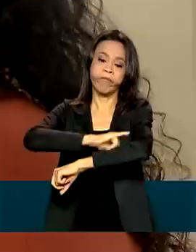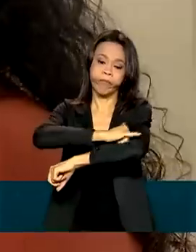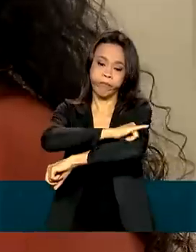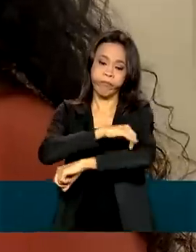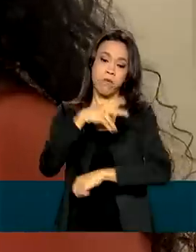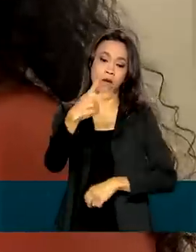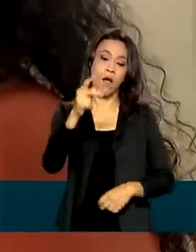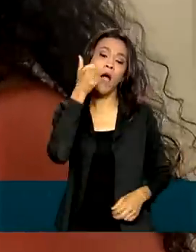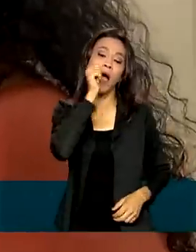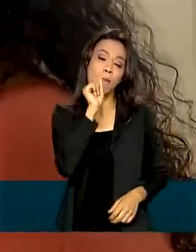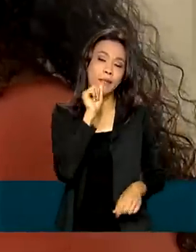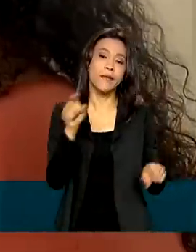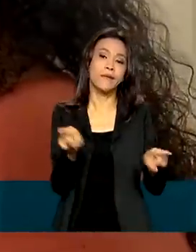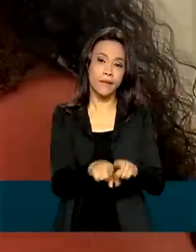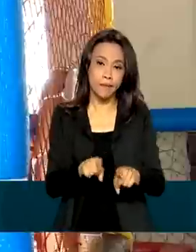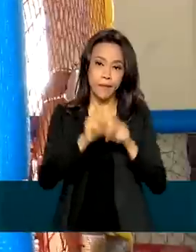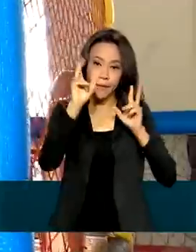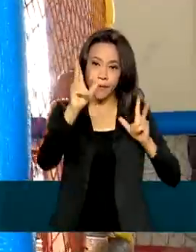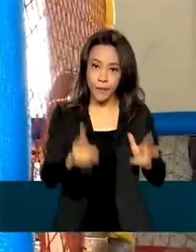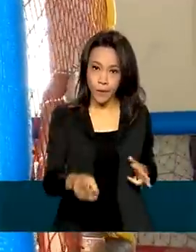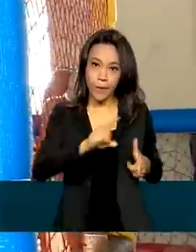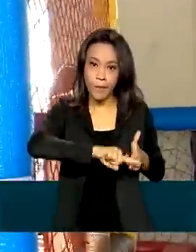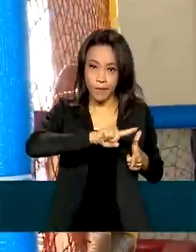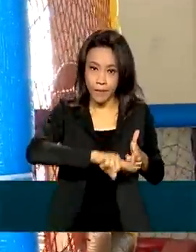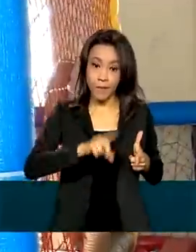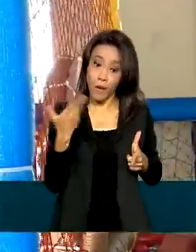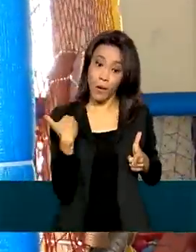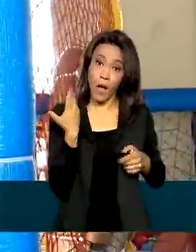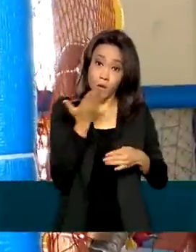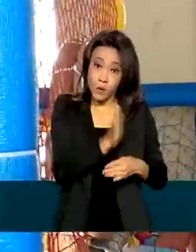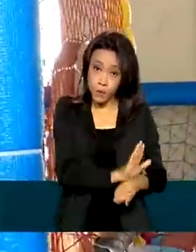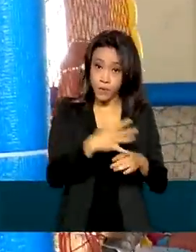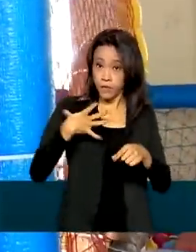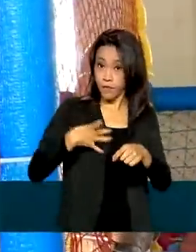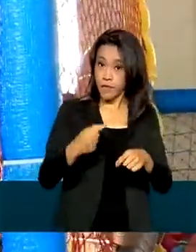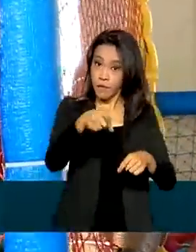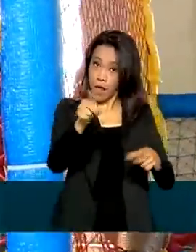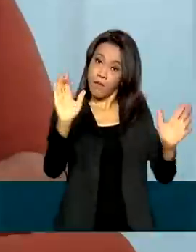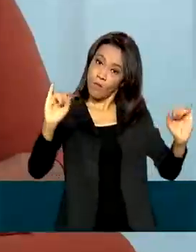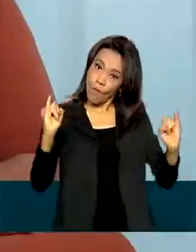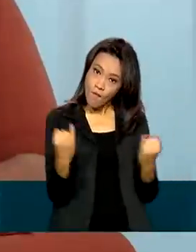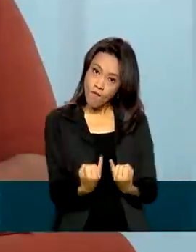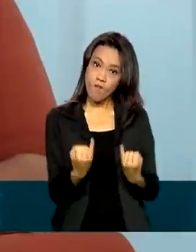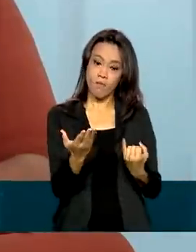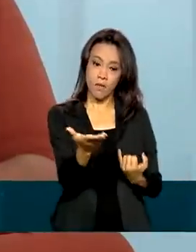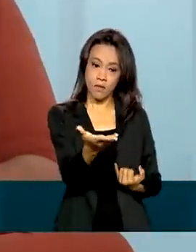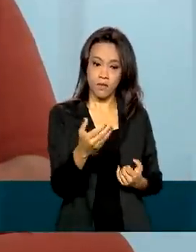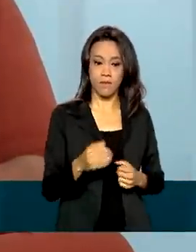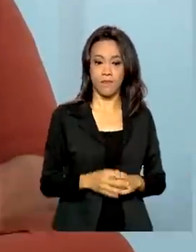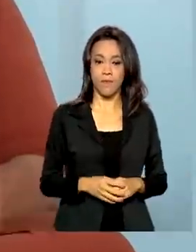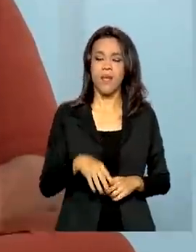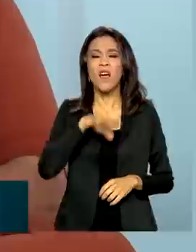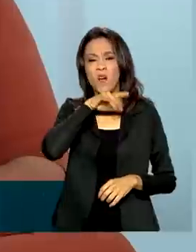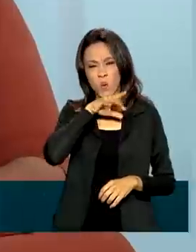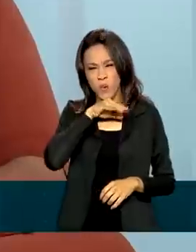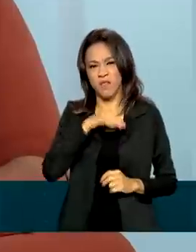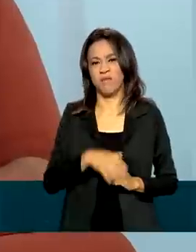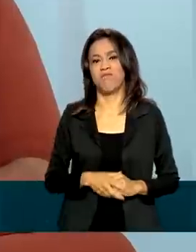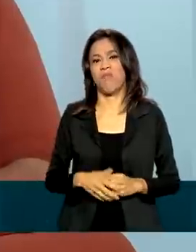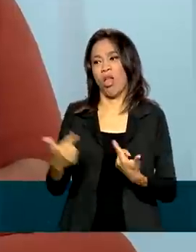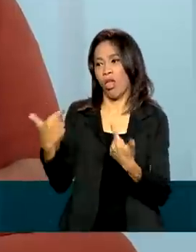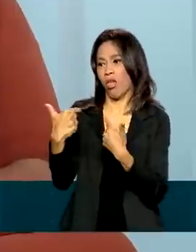mãe dela também enfrentou o problema e agora ajuda a filha no processo de emagrecimento. É muito ruim você